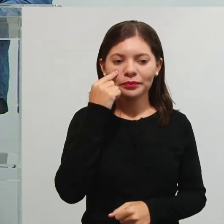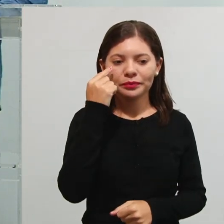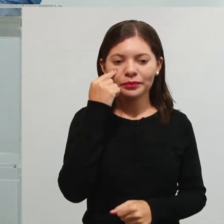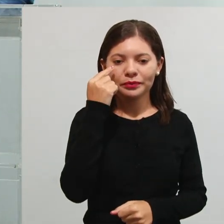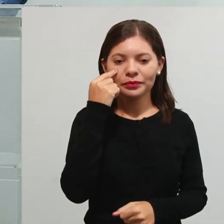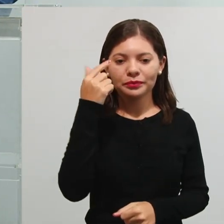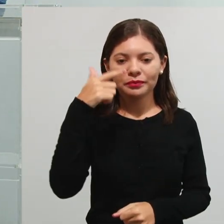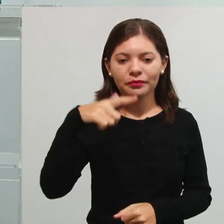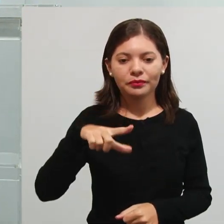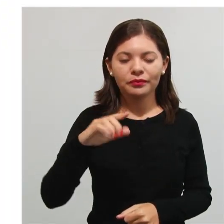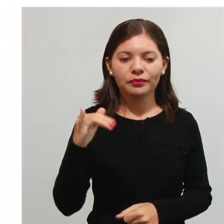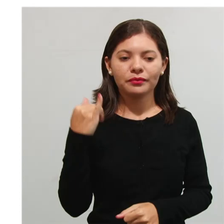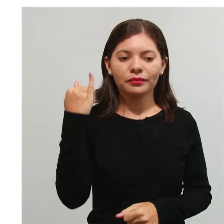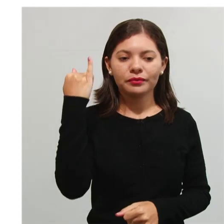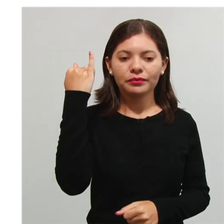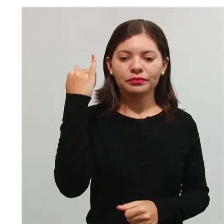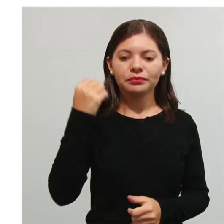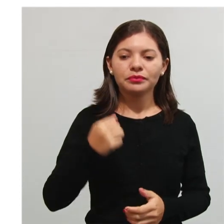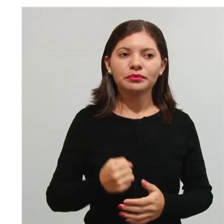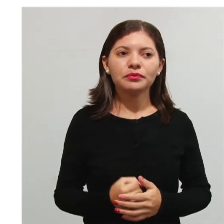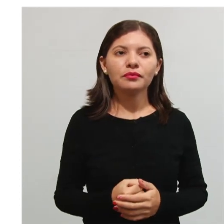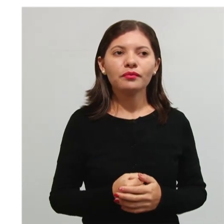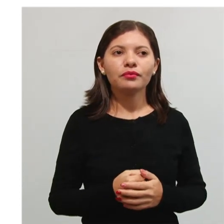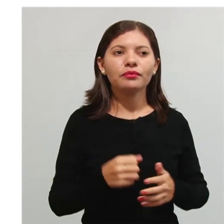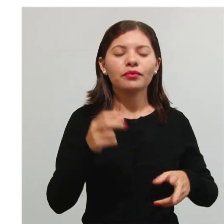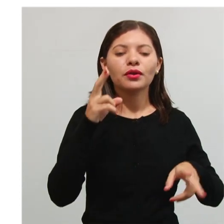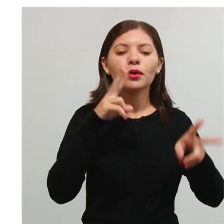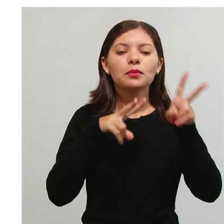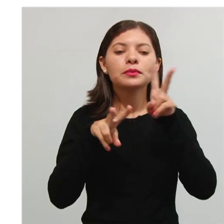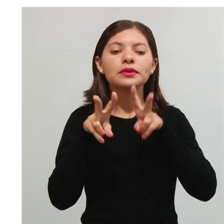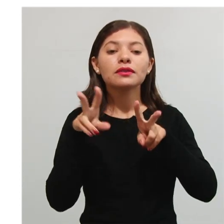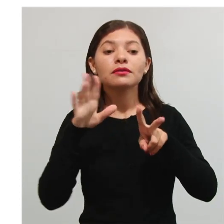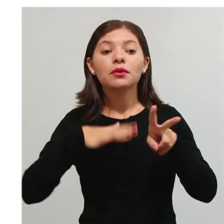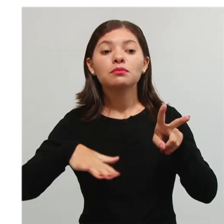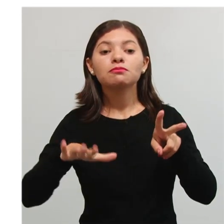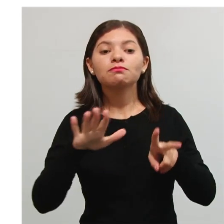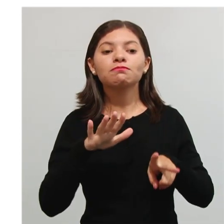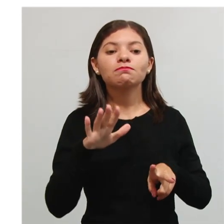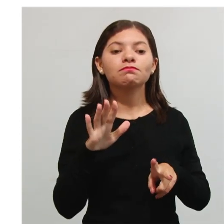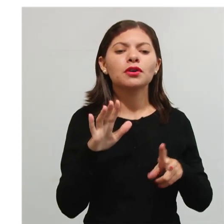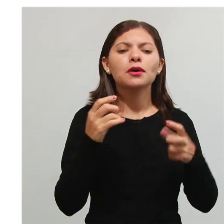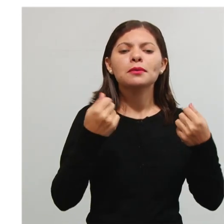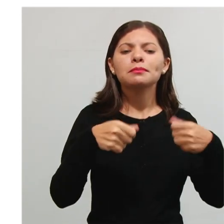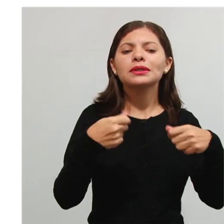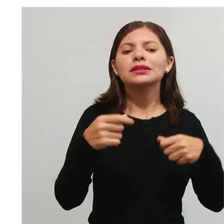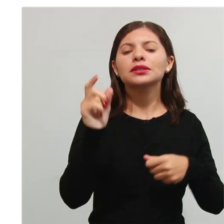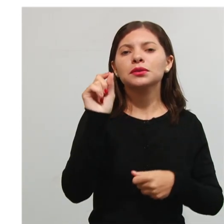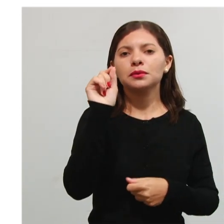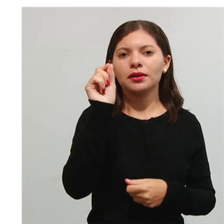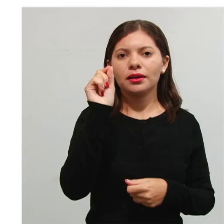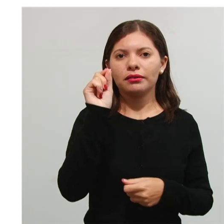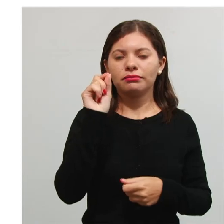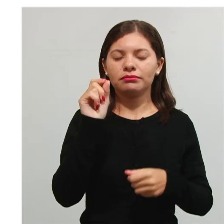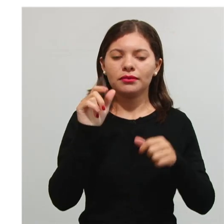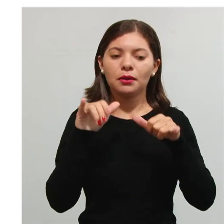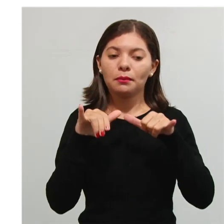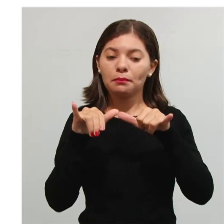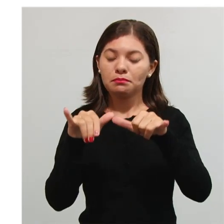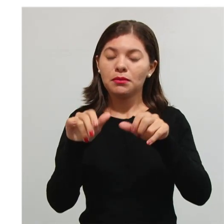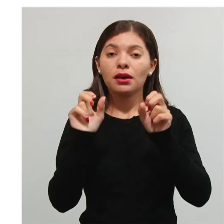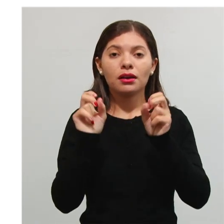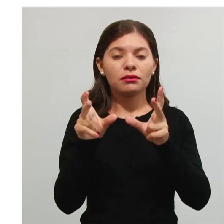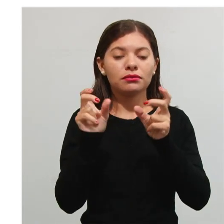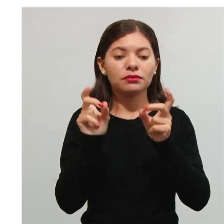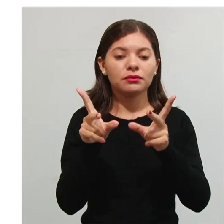outro item importante. Observar o ambiente ao seu redor e as necessidades do mercado. Então você pode